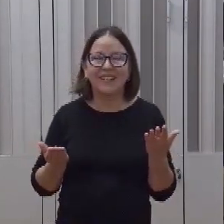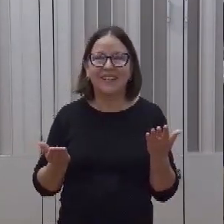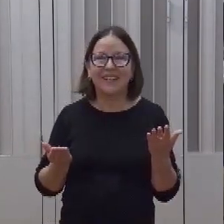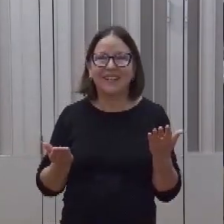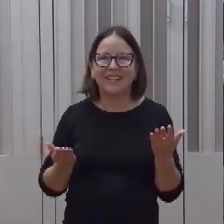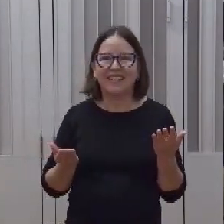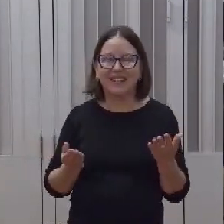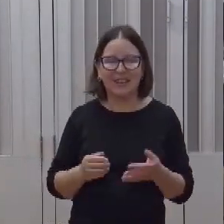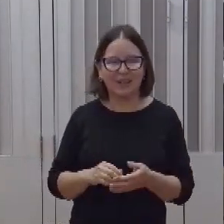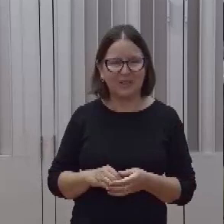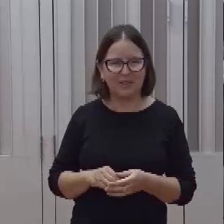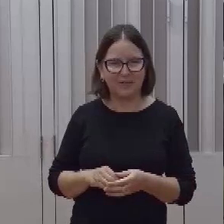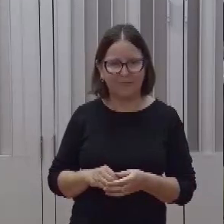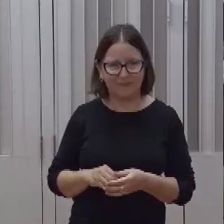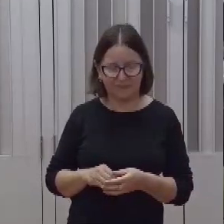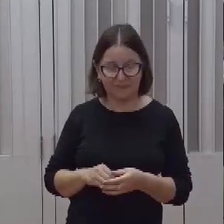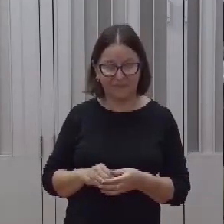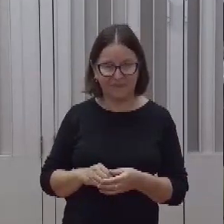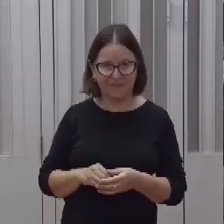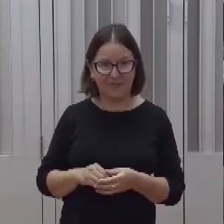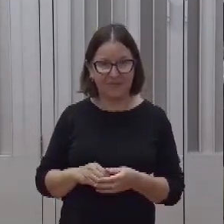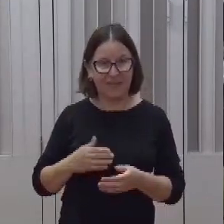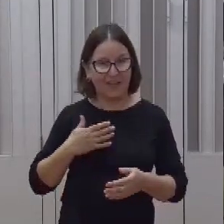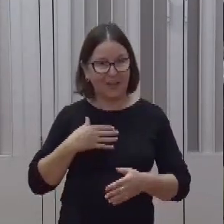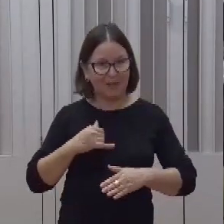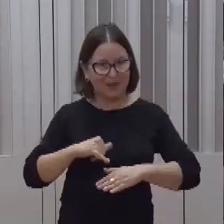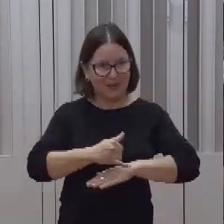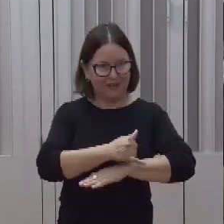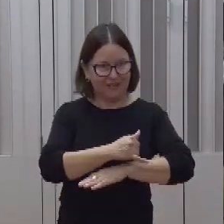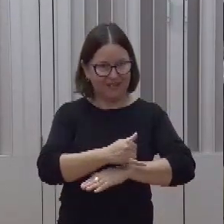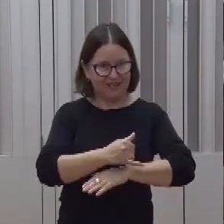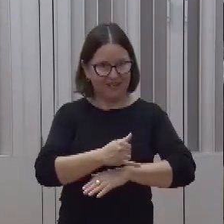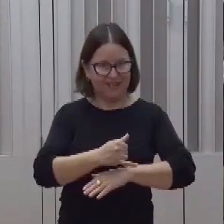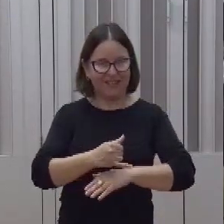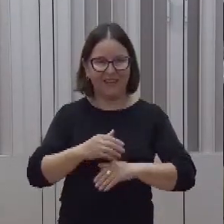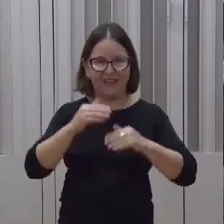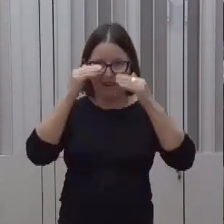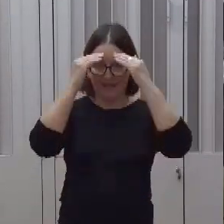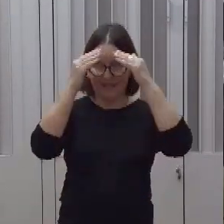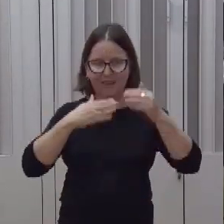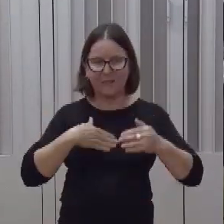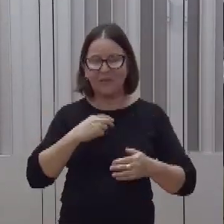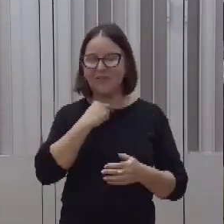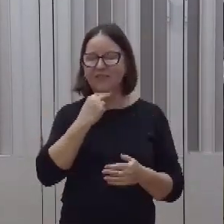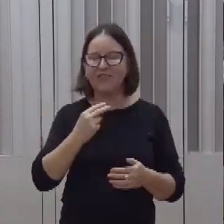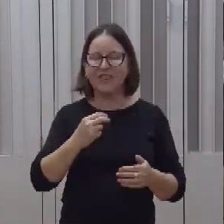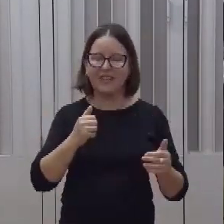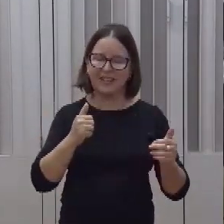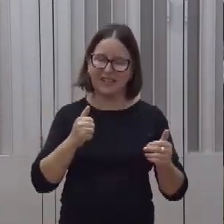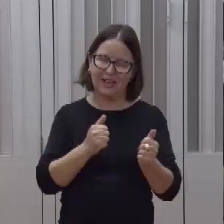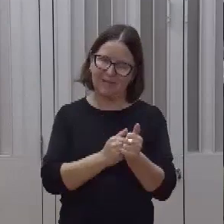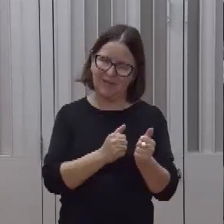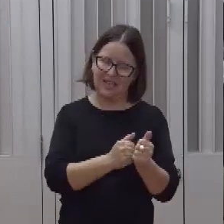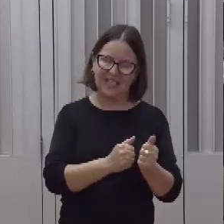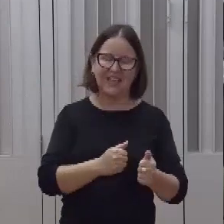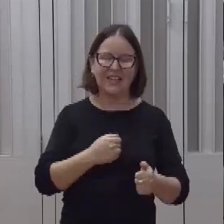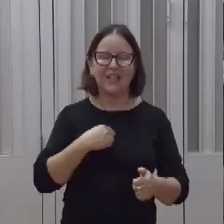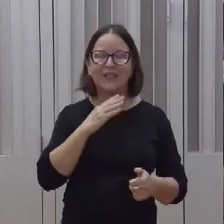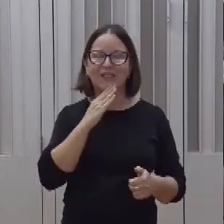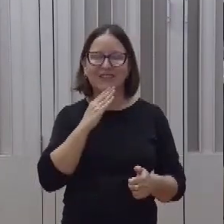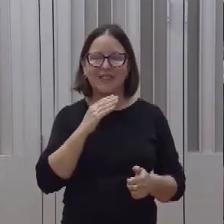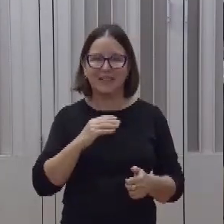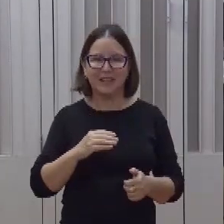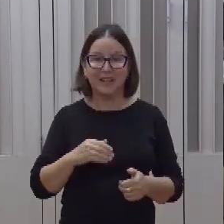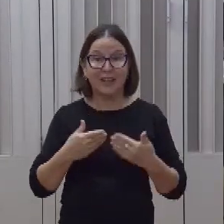Hã? Olha que texto. As minhas ovelhas ouvem a minha voz, eu as conheço, elas me seguem, eu lhes dou a vida